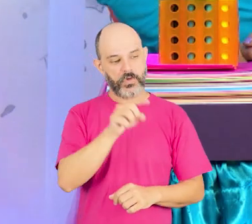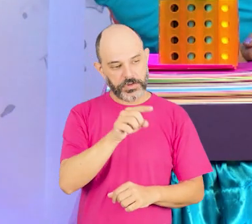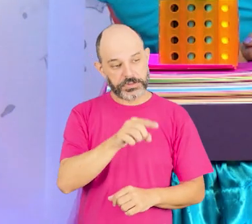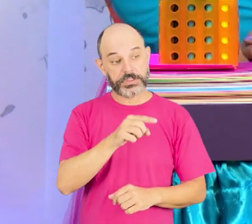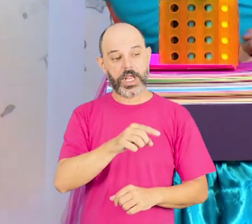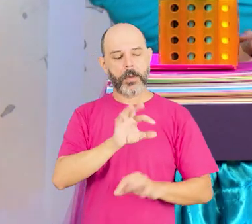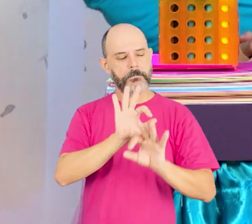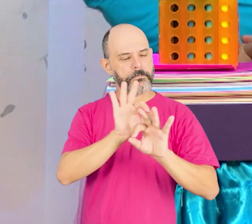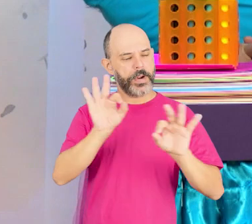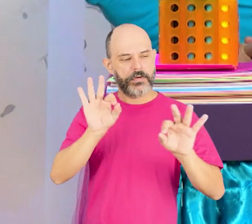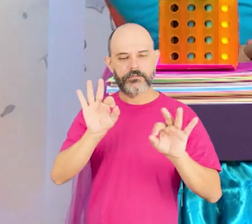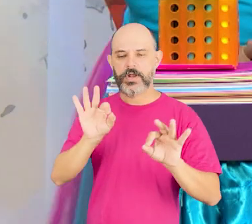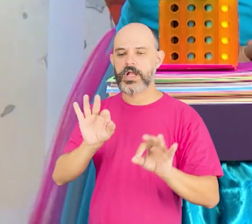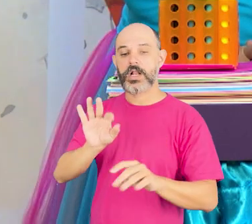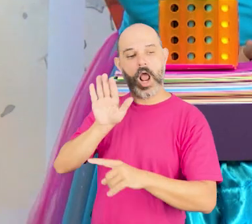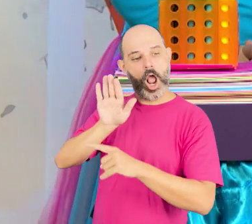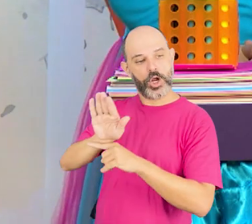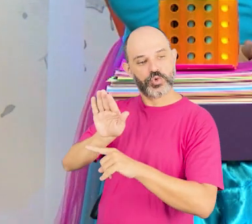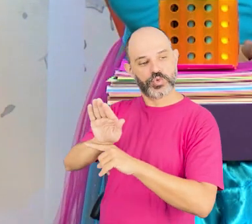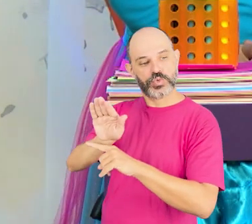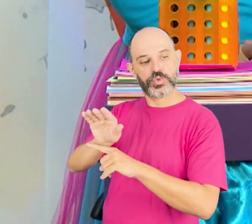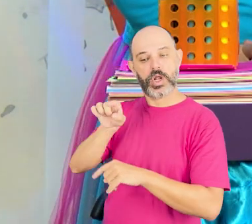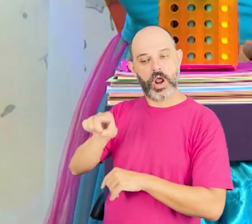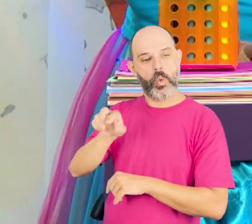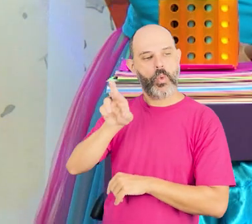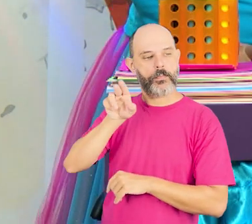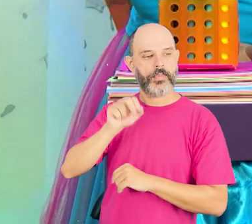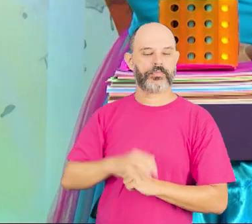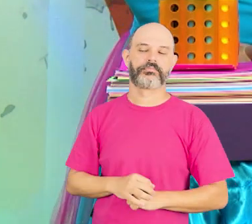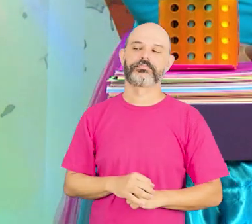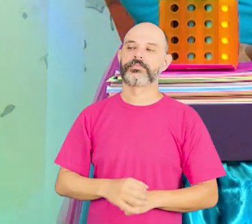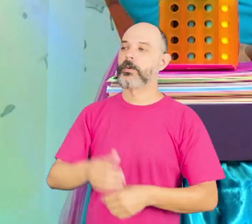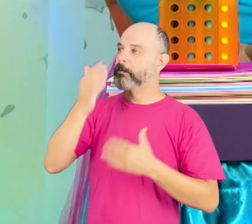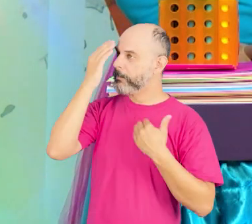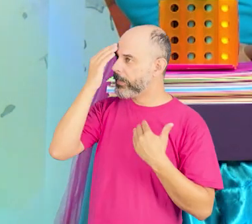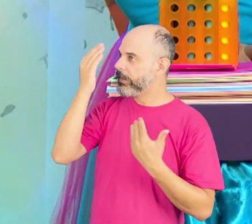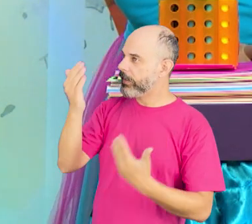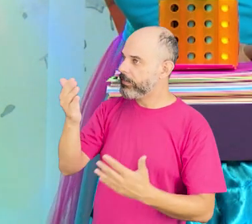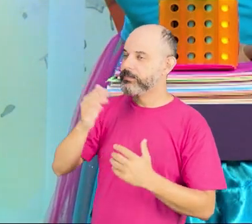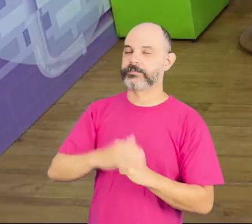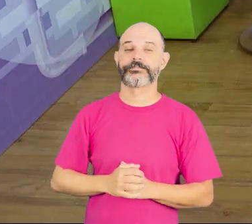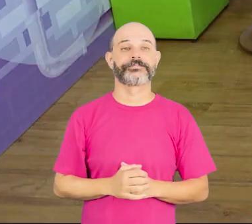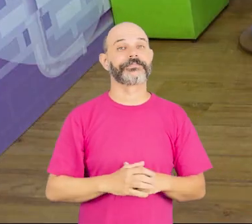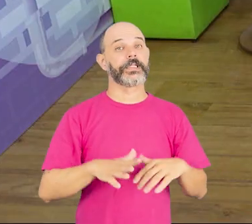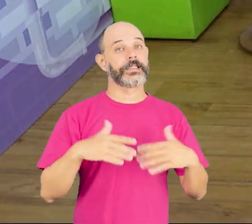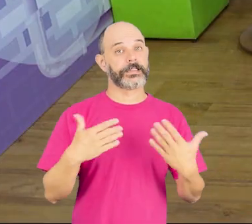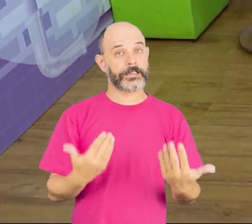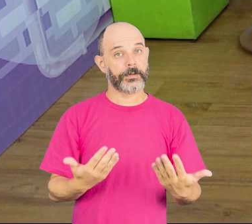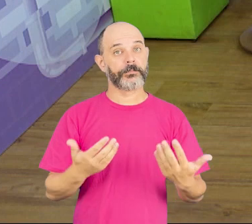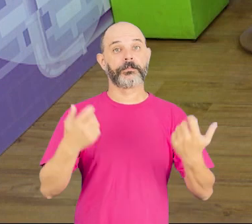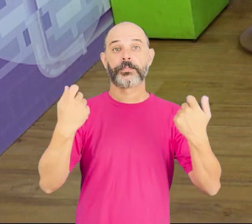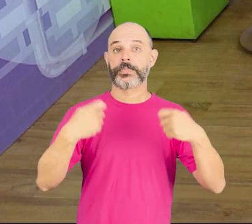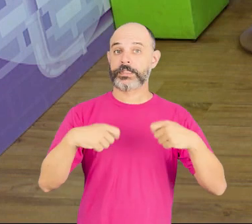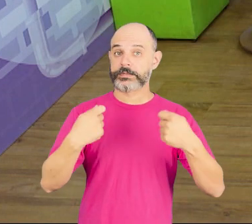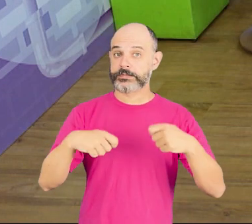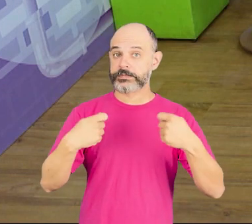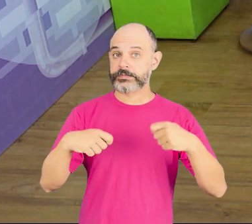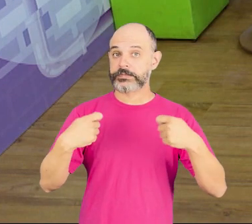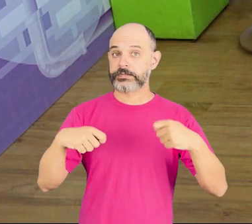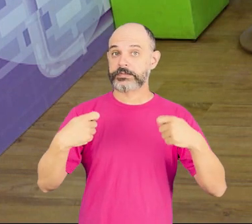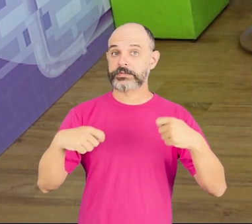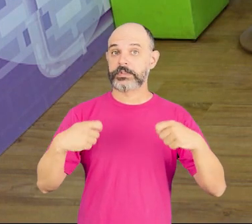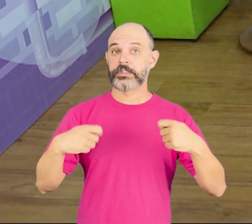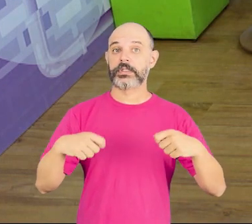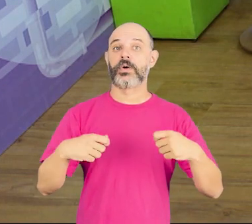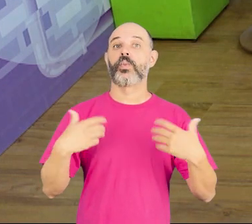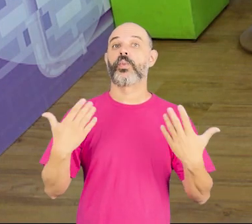uma ótima influência para os seus irmãozinhos. Obrigado, doutora Helga! Ai, ai, só